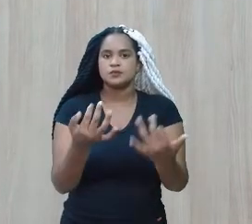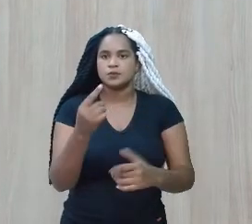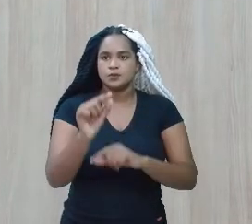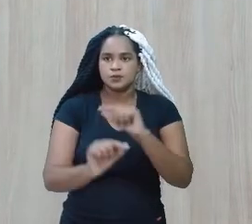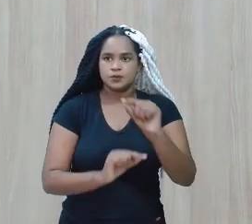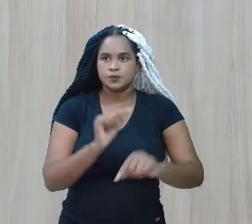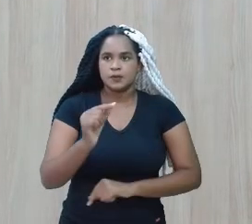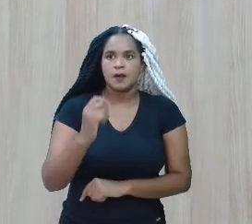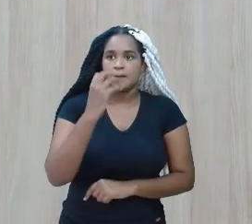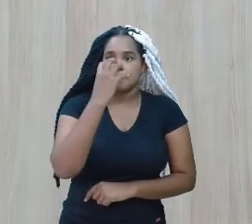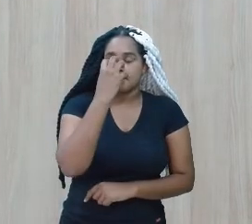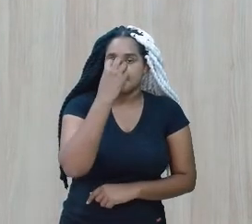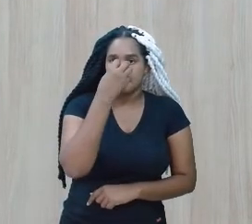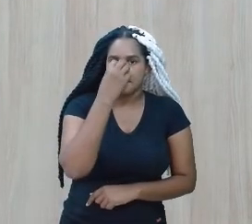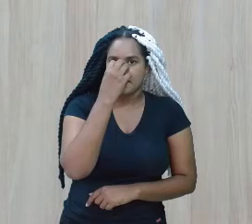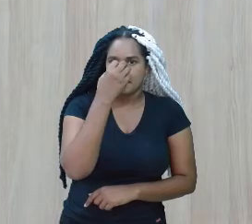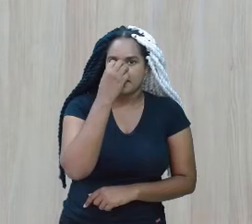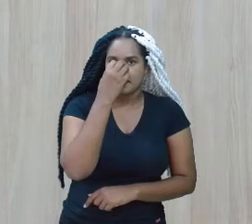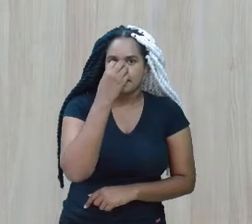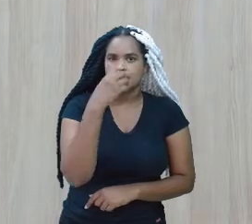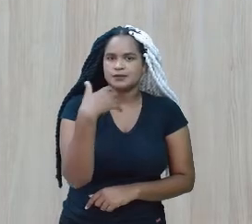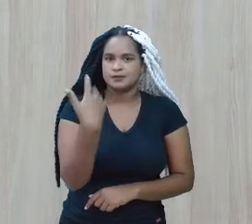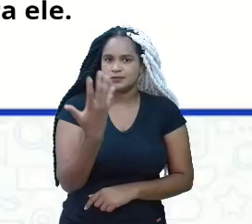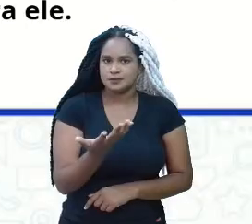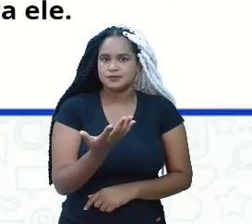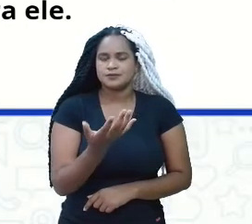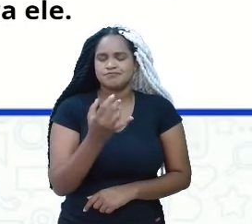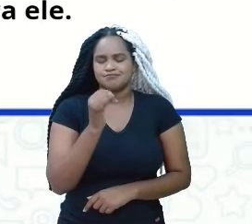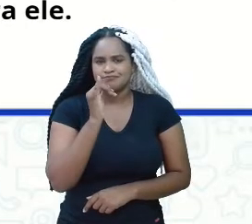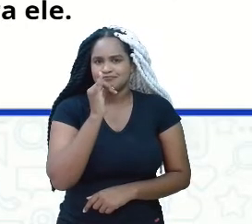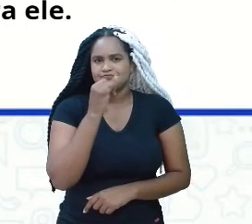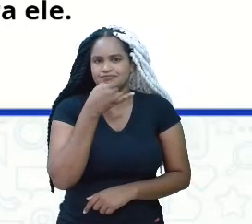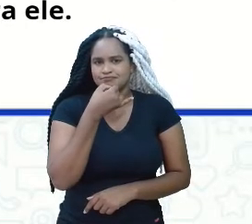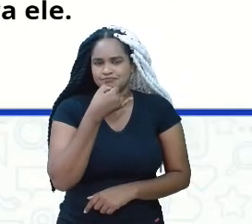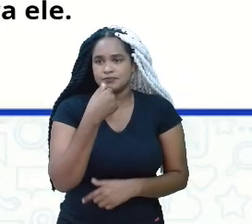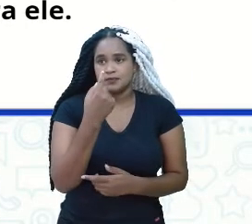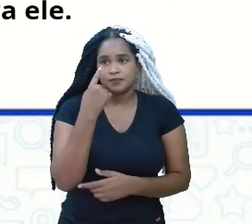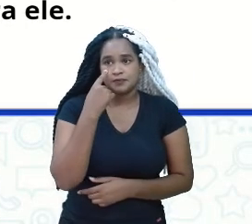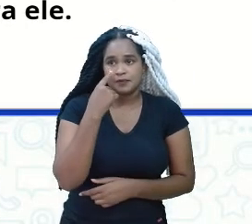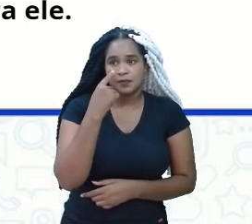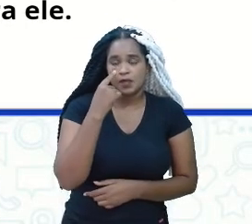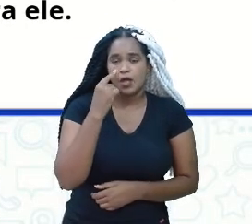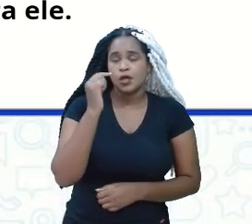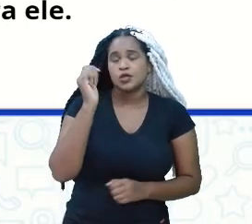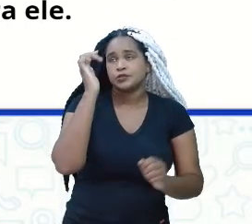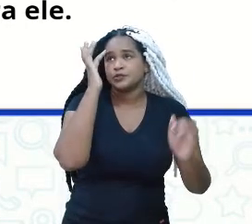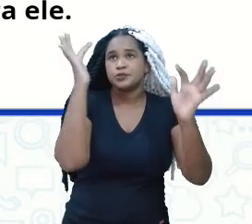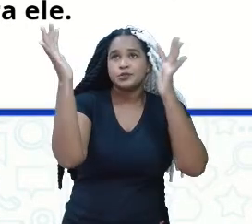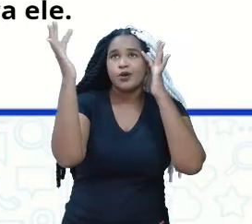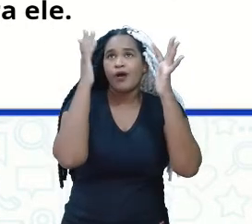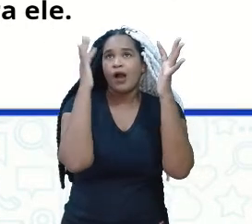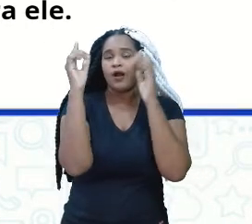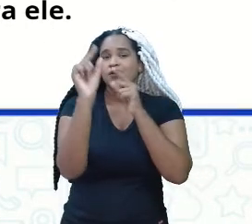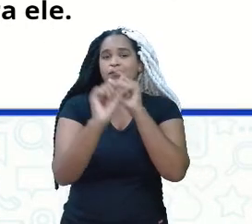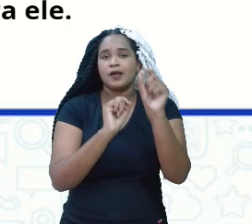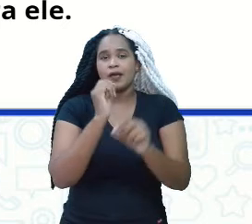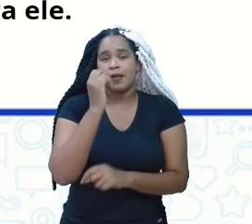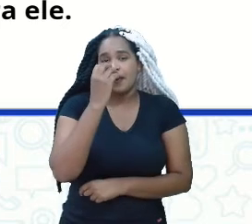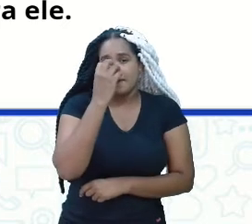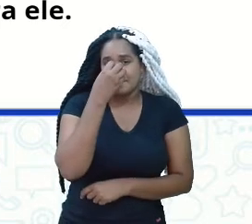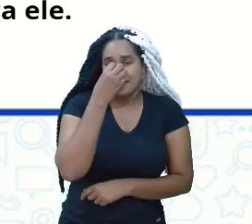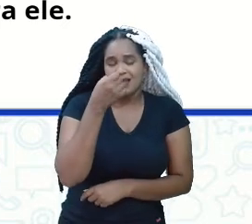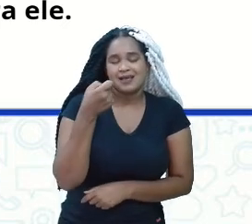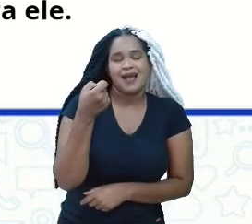do coqueiro tem uma história um tanto quanto triste. Seu sonho era ser um palhaço tão engraçado quanto seu